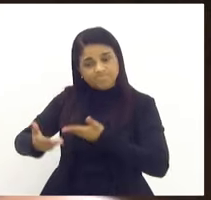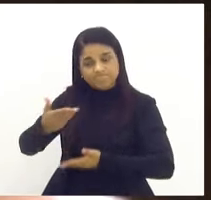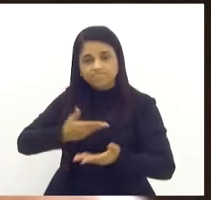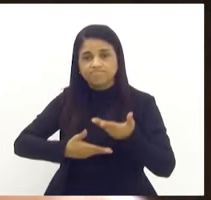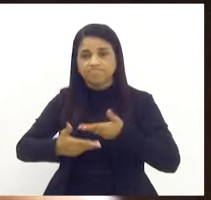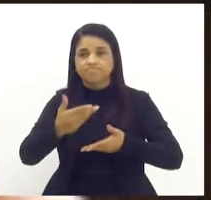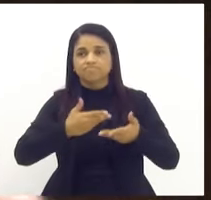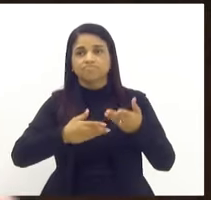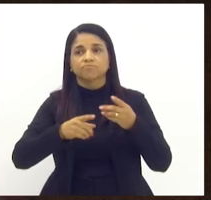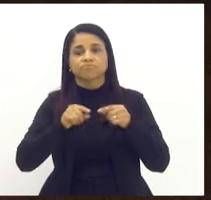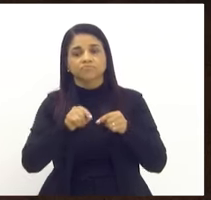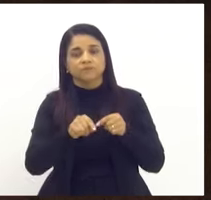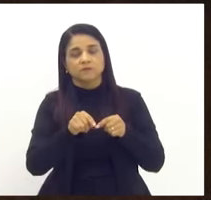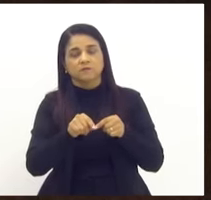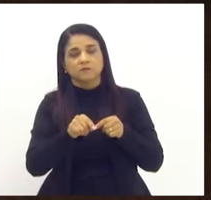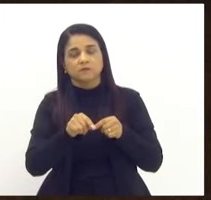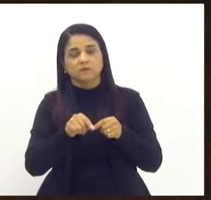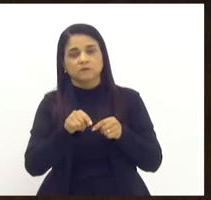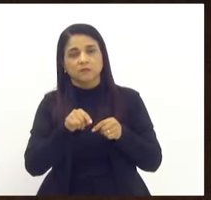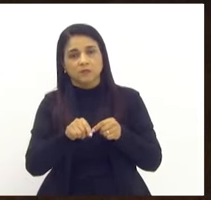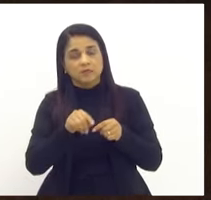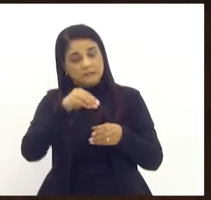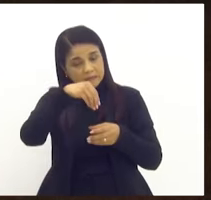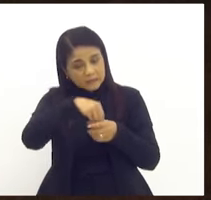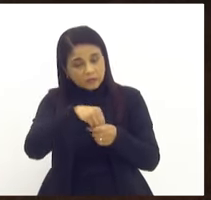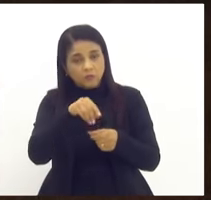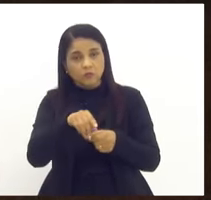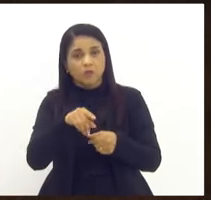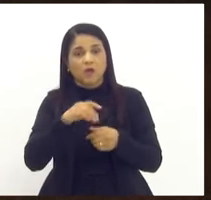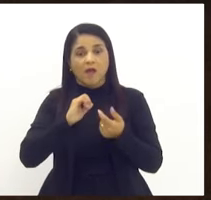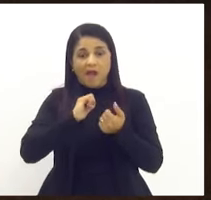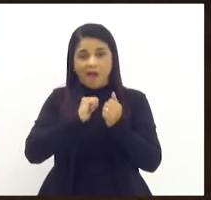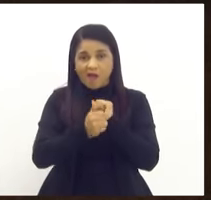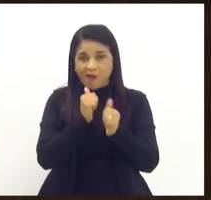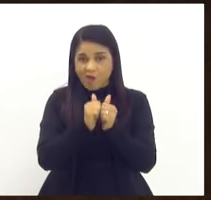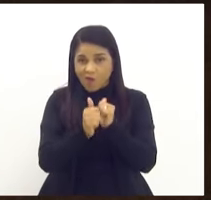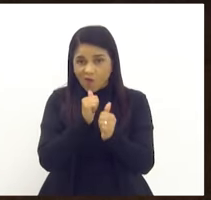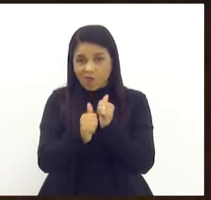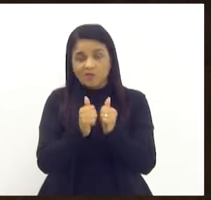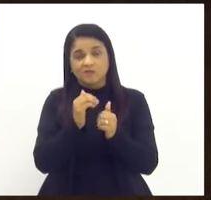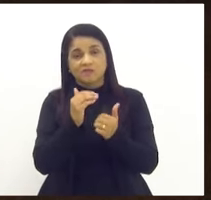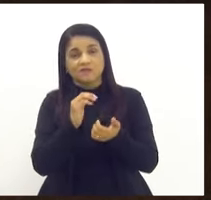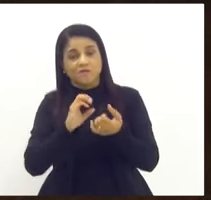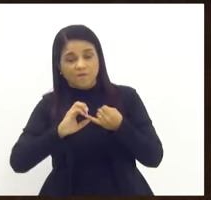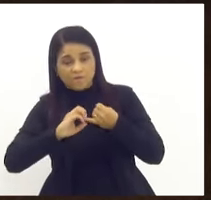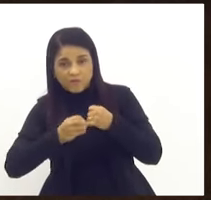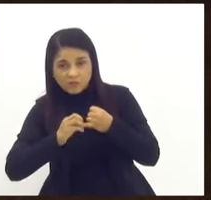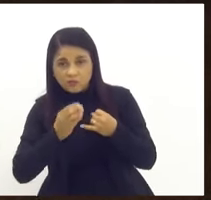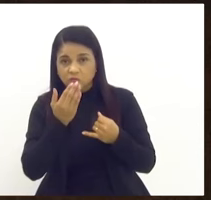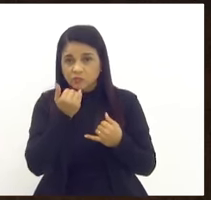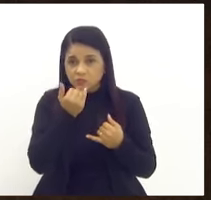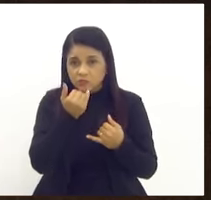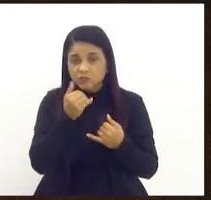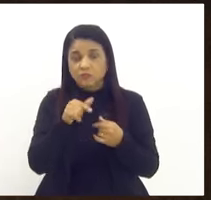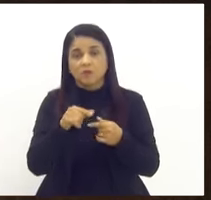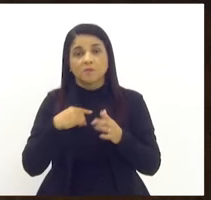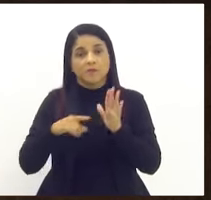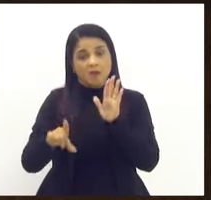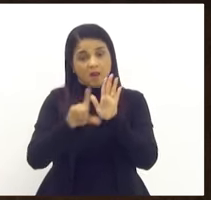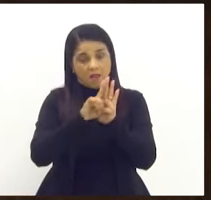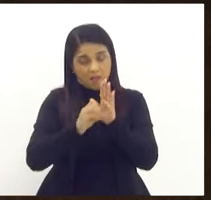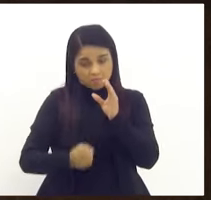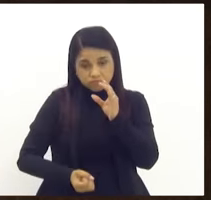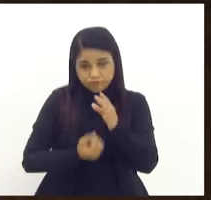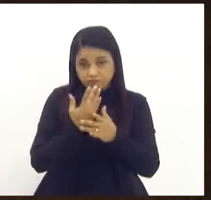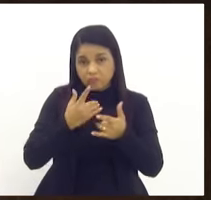pode estar no item isentado porque quando falamos de arroz e feijão ou como foi o caso da lei de Minor como